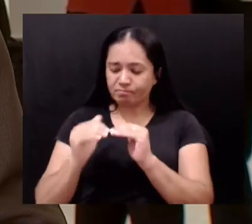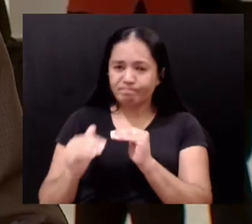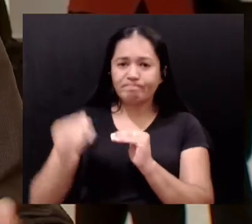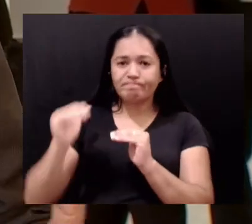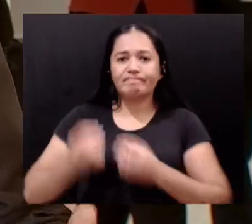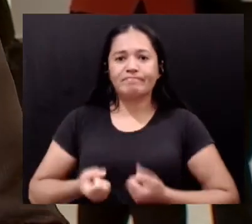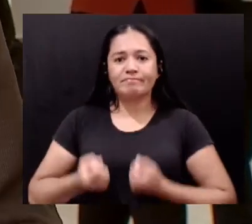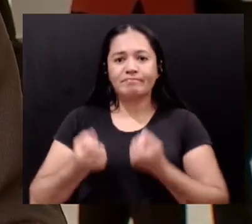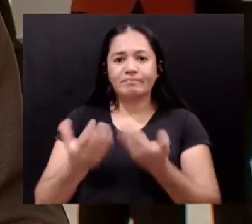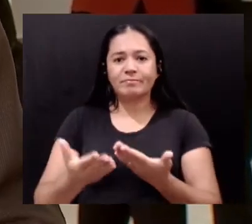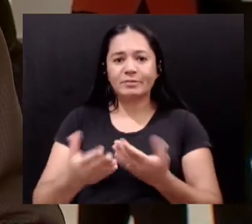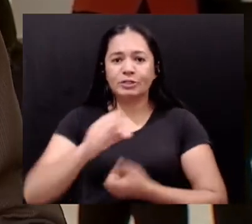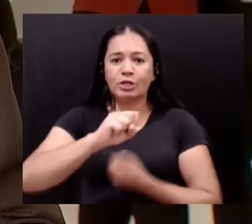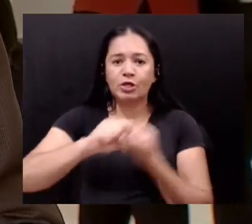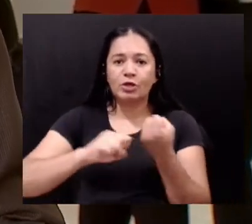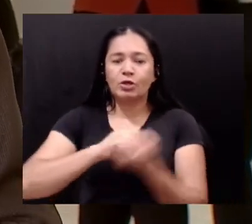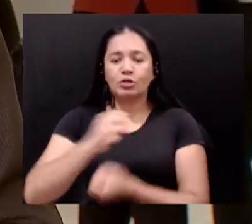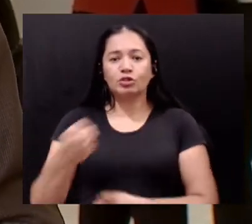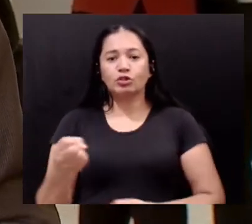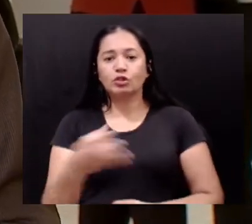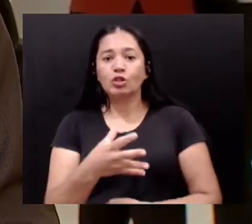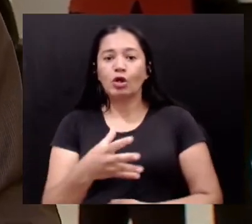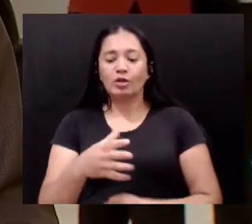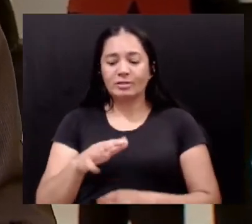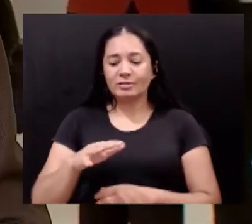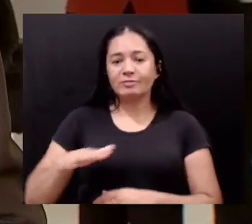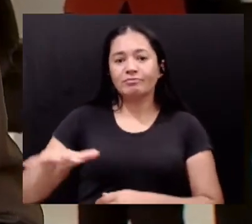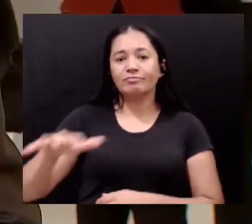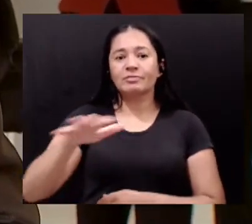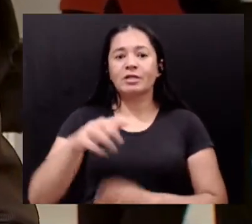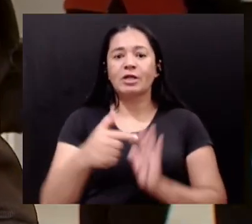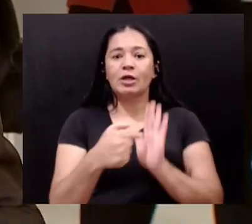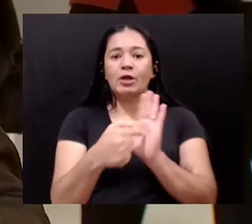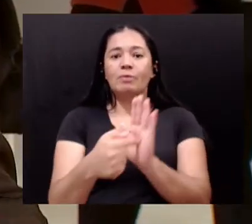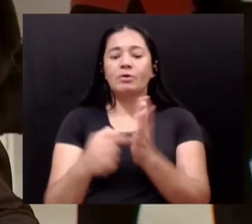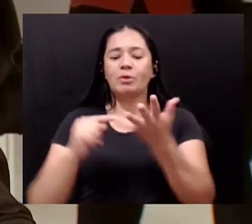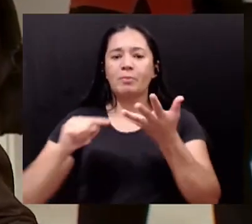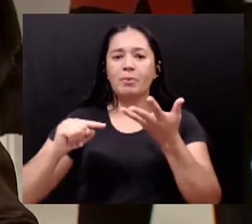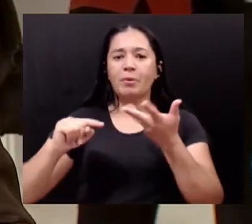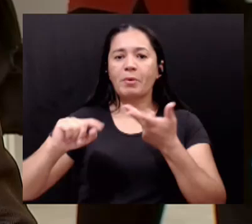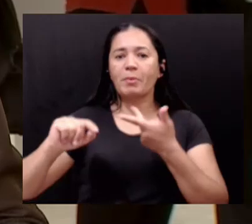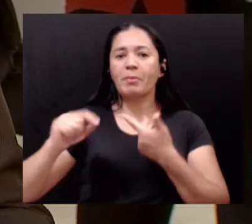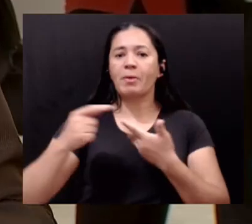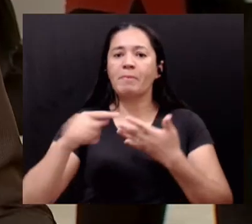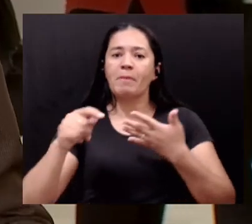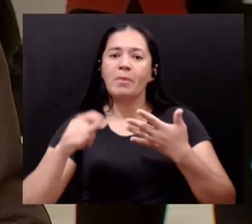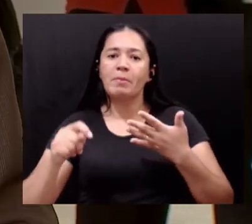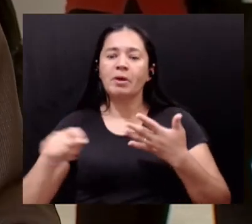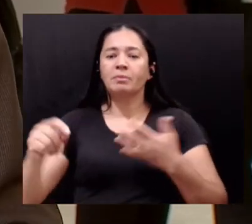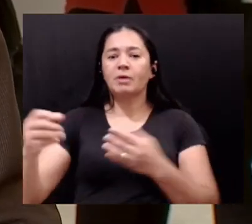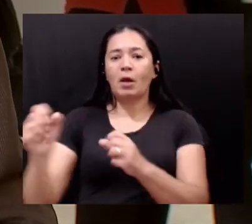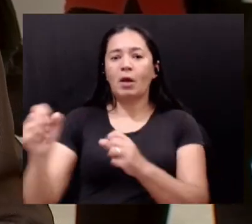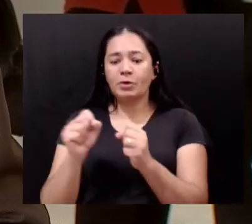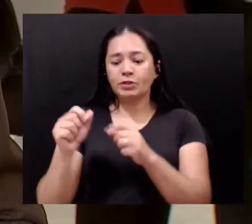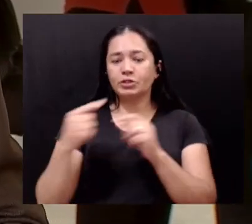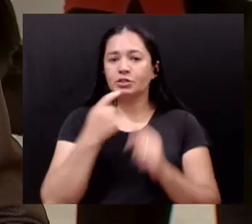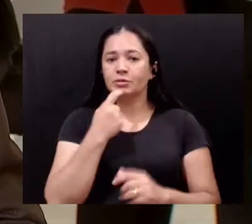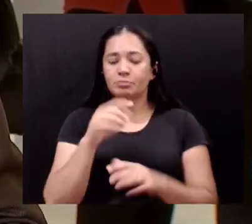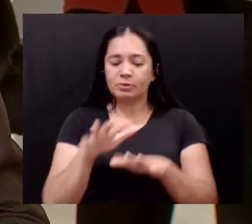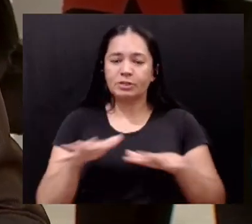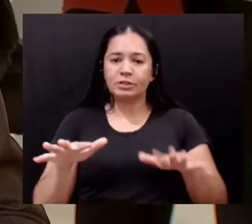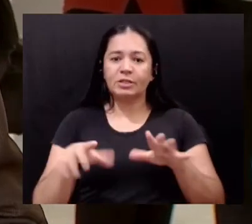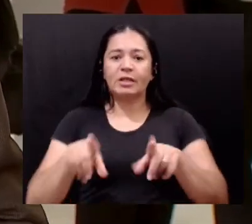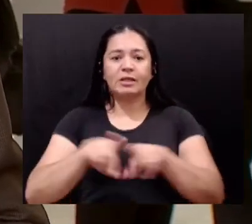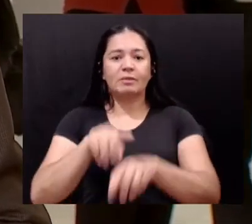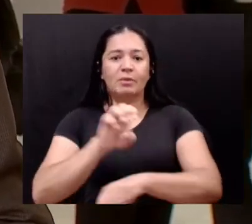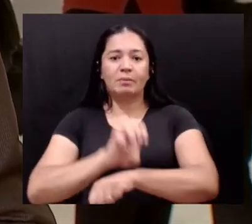ecossistema de inovação da nossa região, e mostrou os benefícios que isso pode trazer não só para a região de Campinas, mas para o estado de São Paulo. E